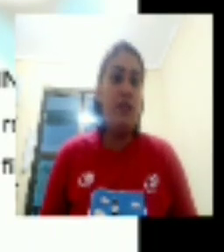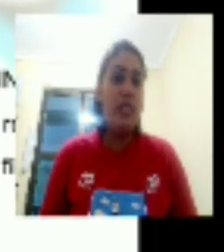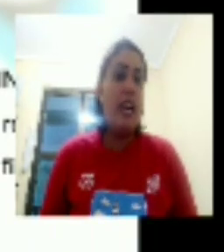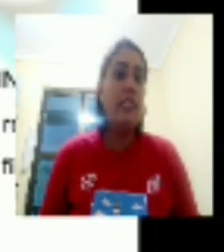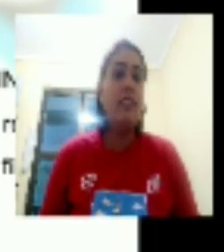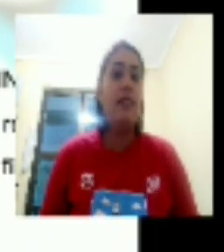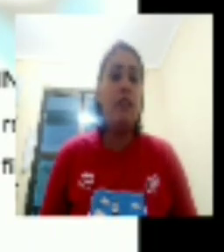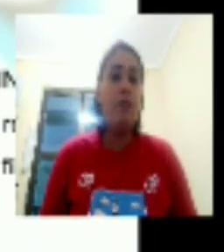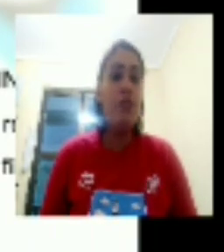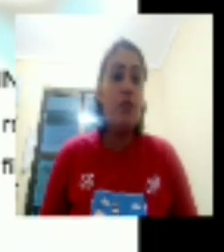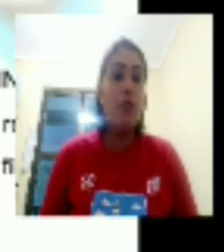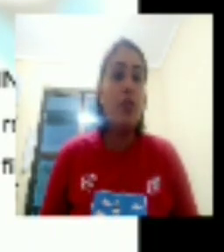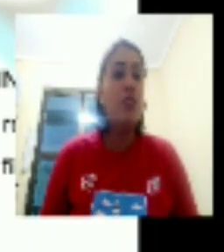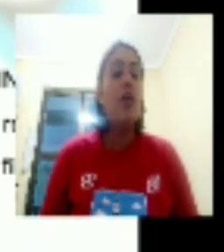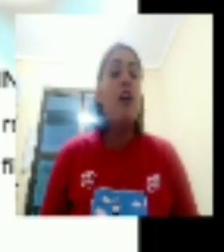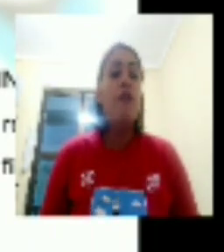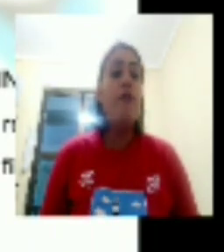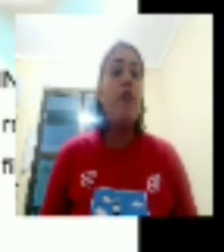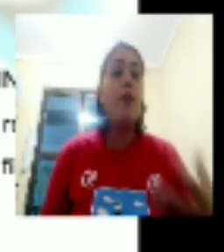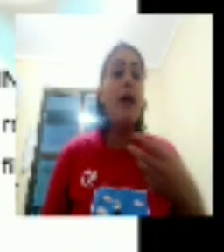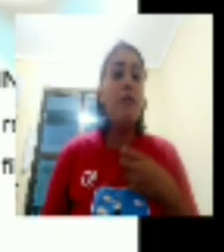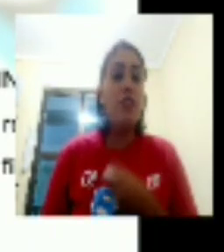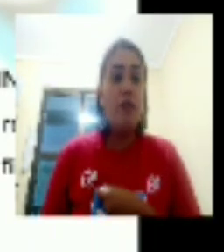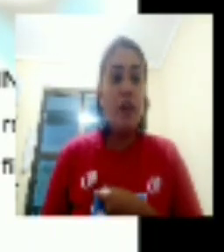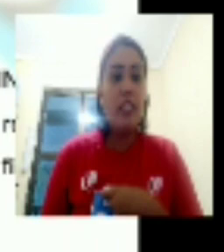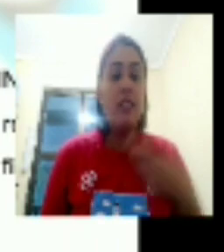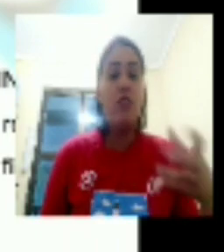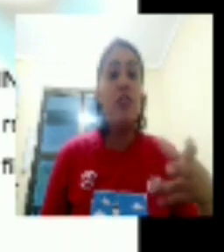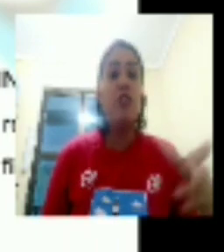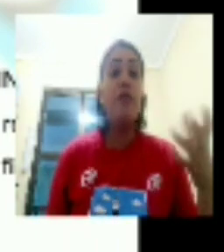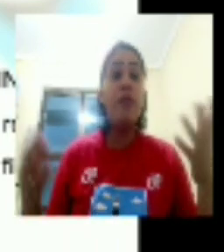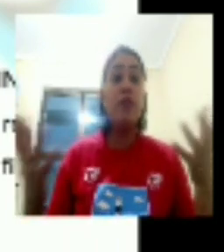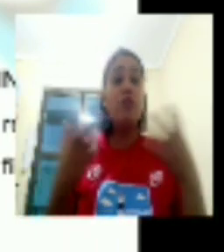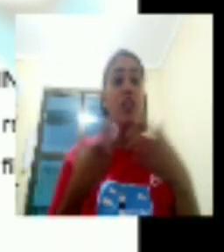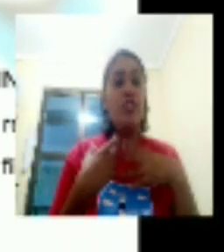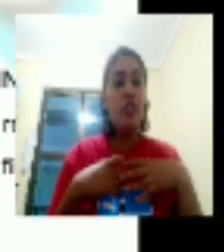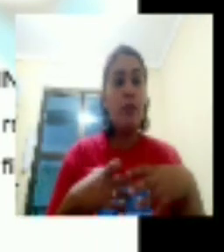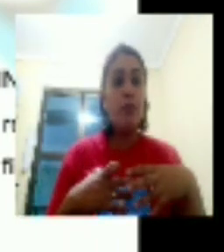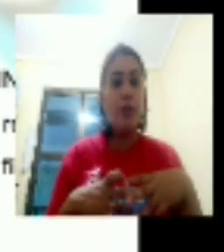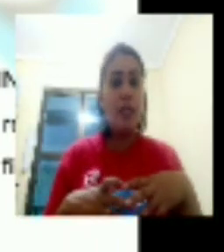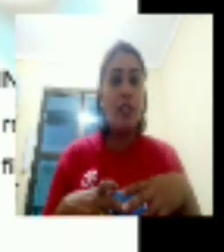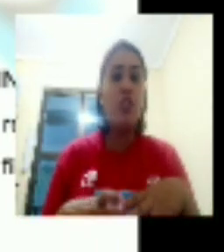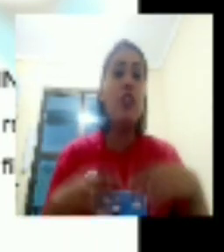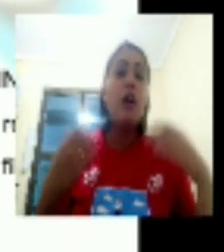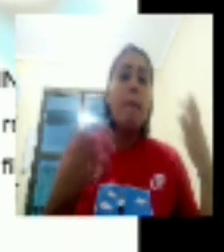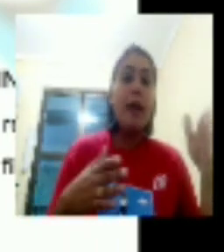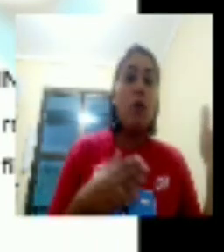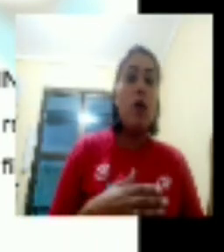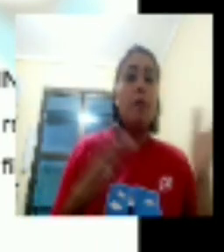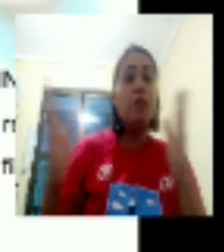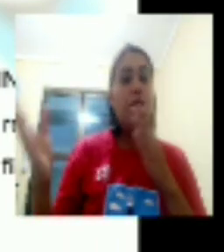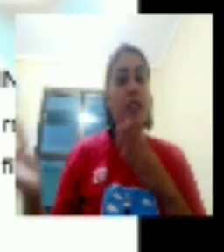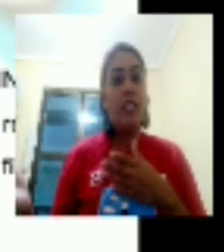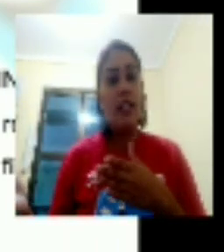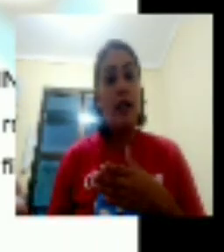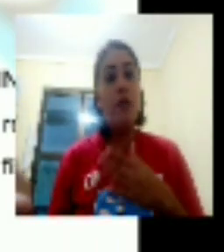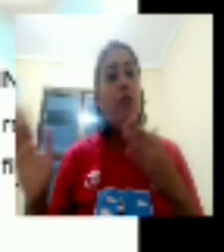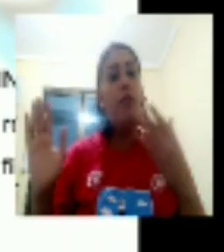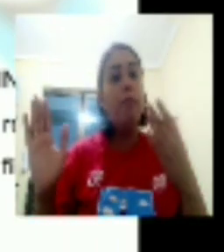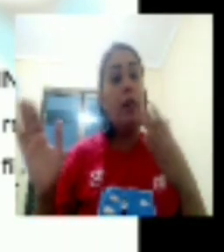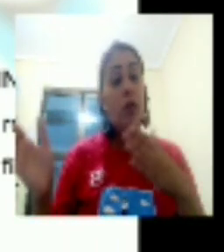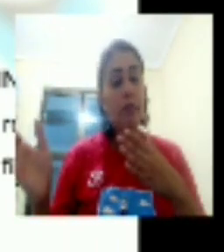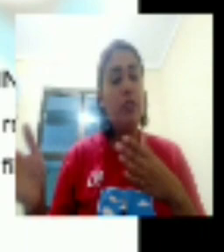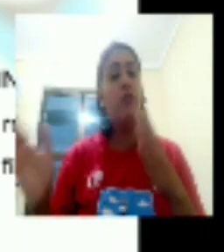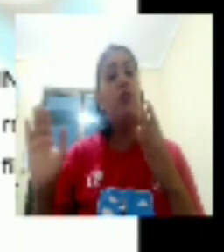competências, atividades, atribuições foram absorvidas, ou seja, foram distribuídas pelo âmbito